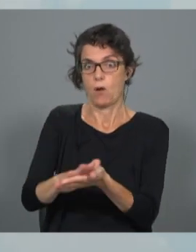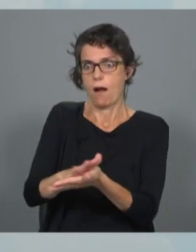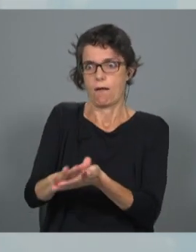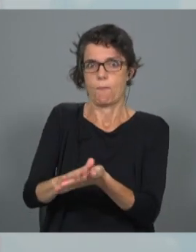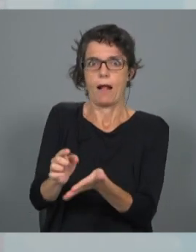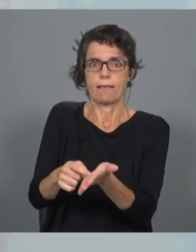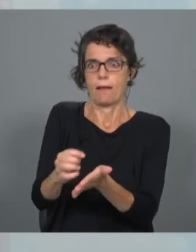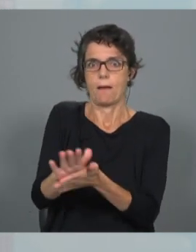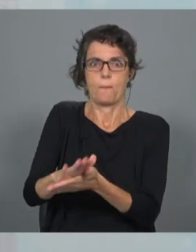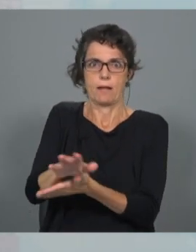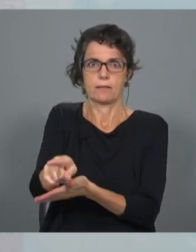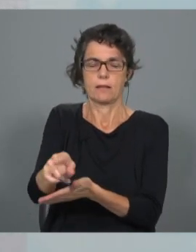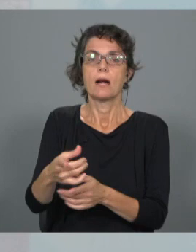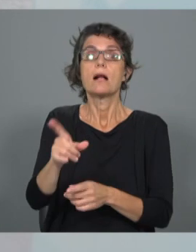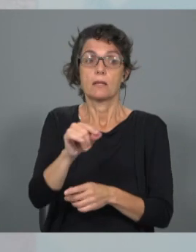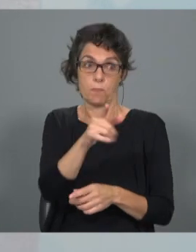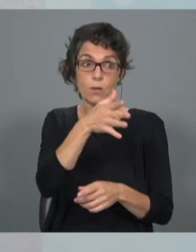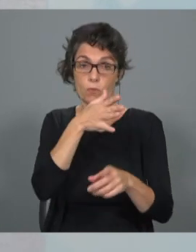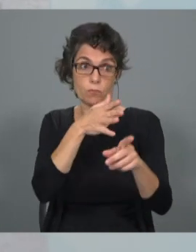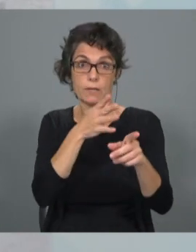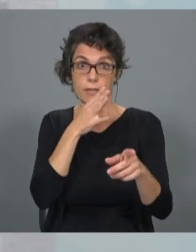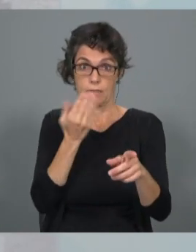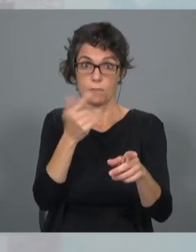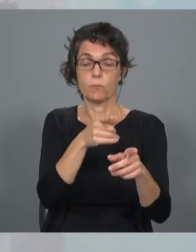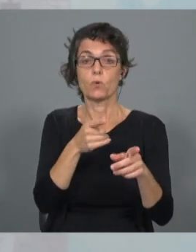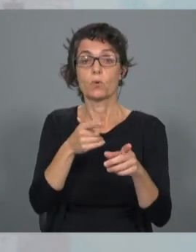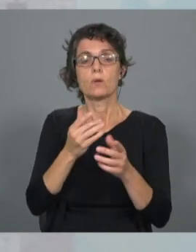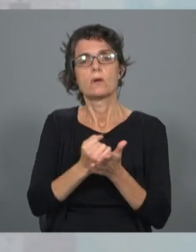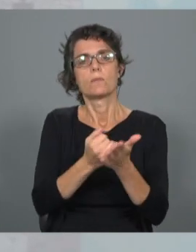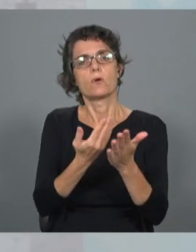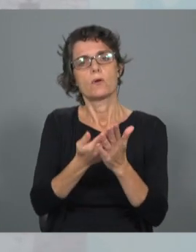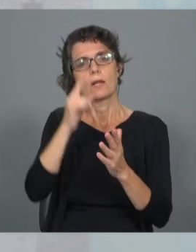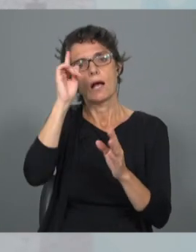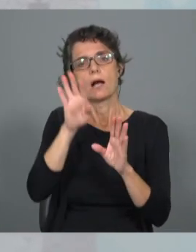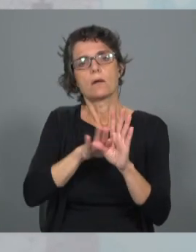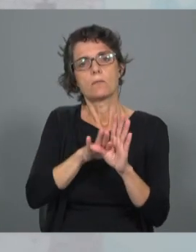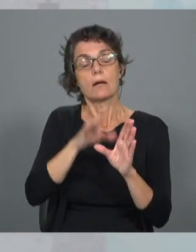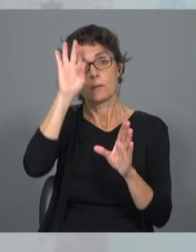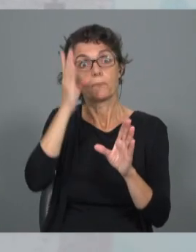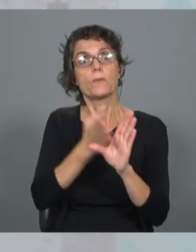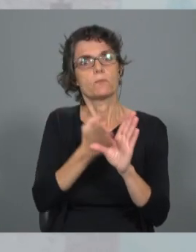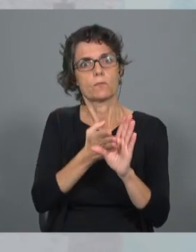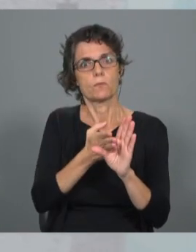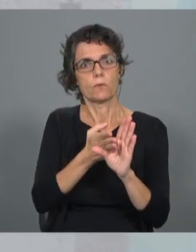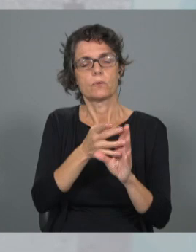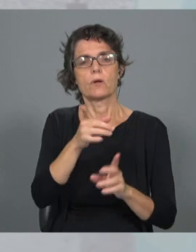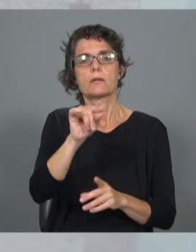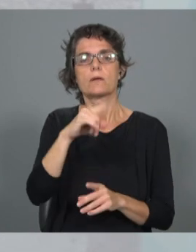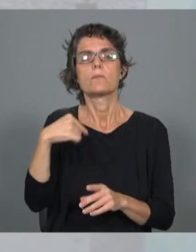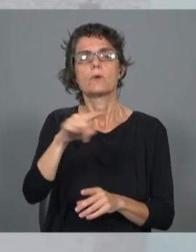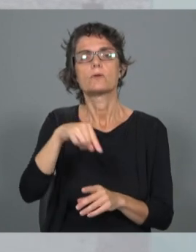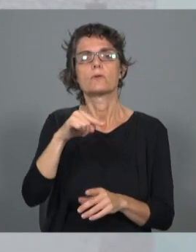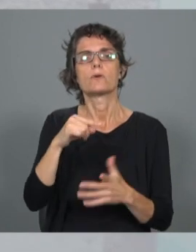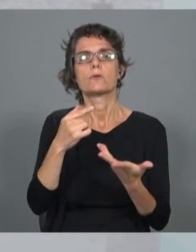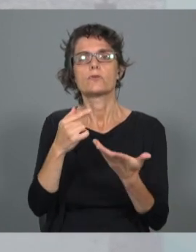depois também, como referiu, o apoio psicológico e depois também toda aquela dimensão da valorização da pessoa humana. Nós estamos trabalhando em